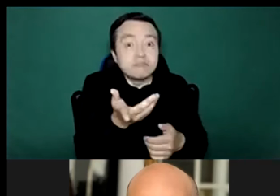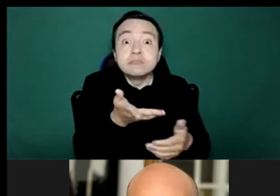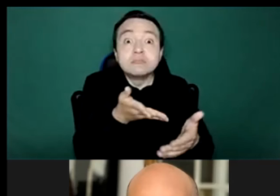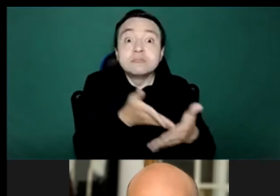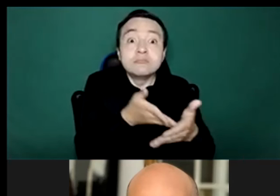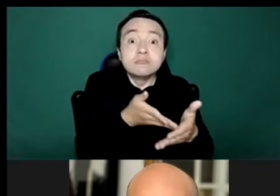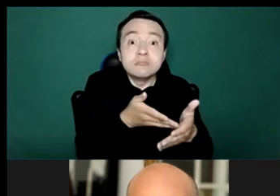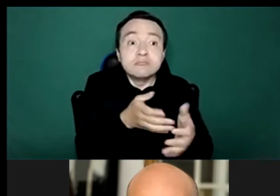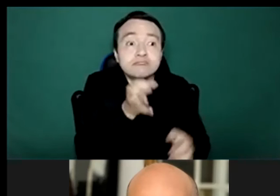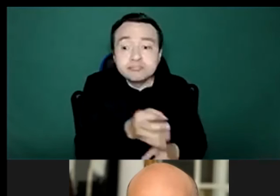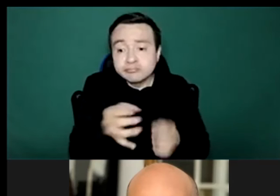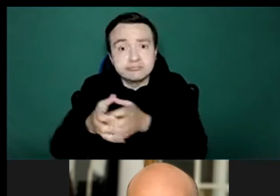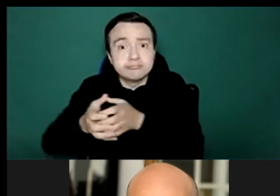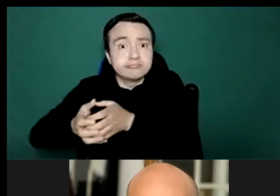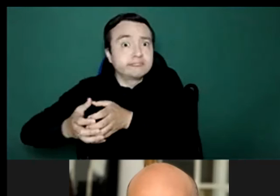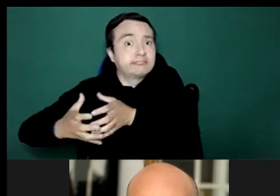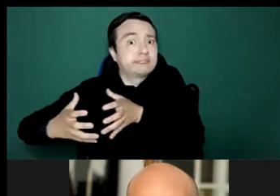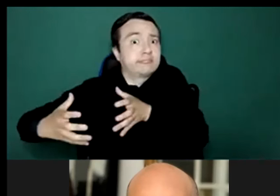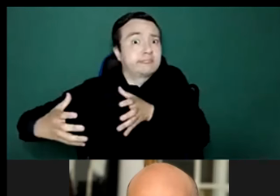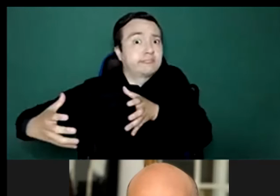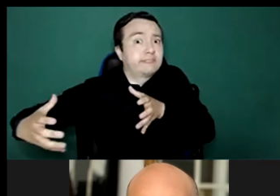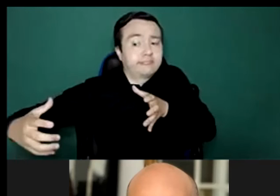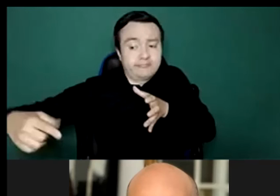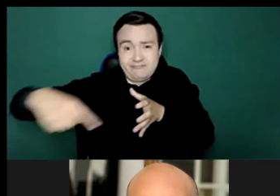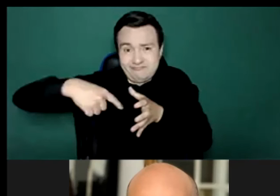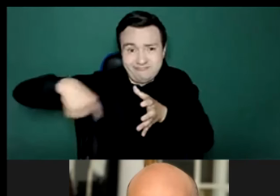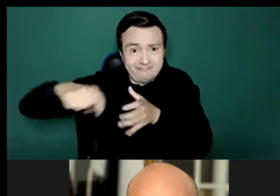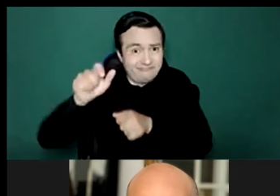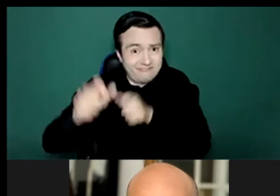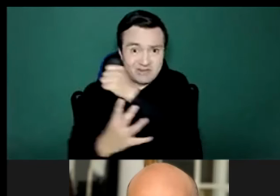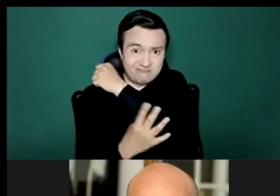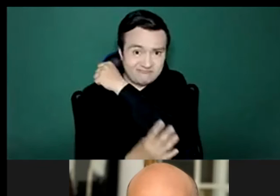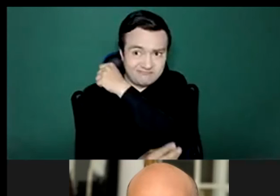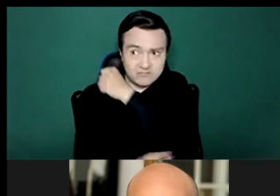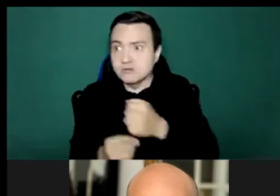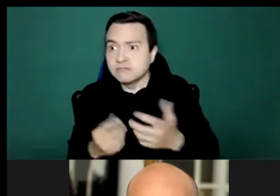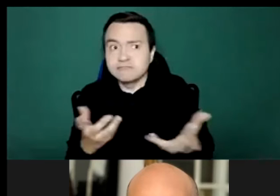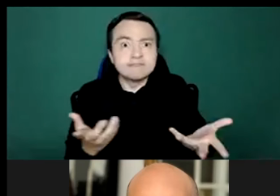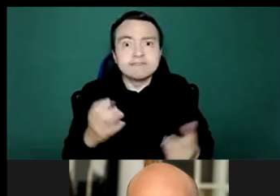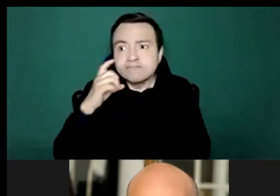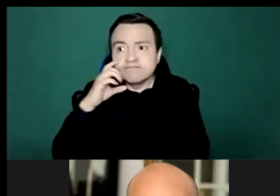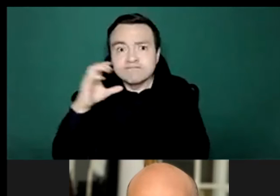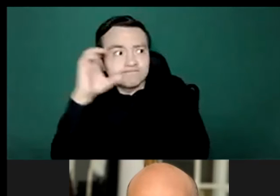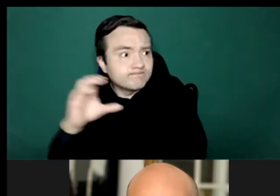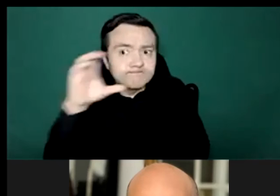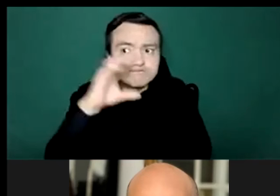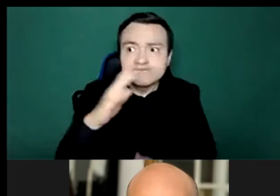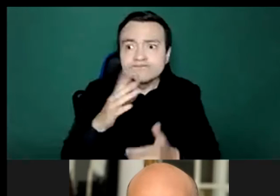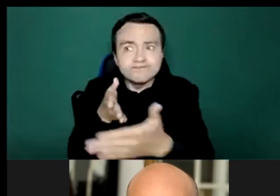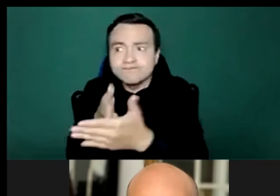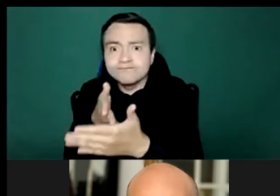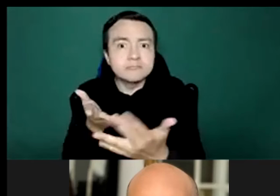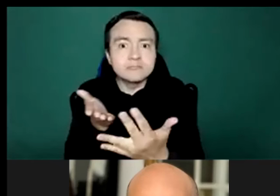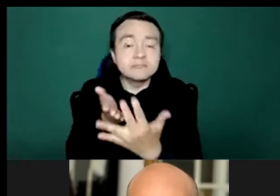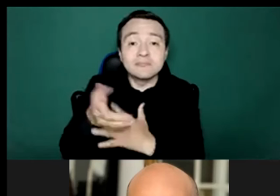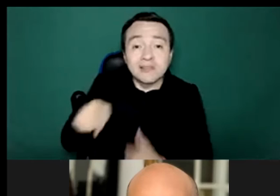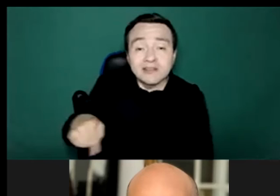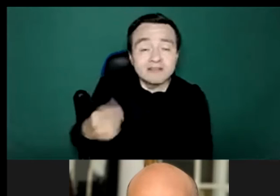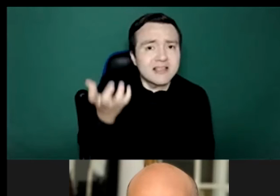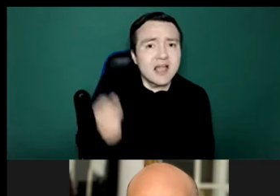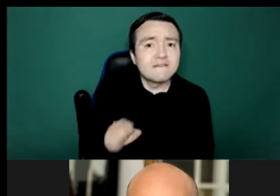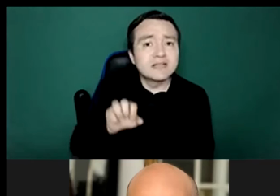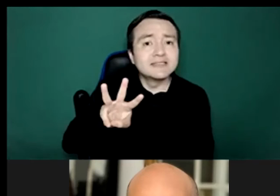menos ingressos, as barreiras durante a búsqueda de serviços de saúde são reportadas por el